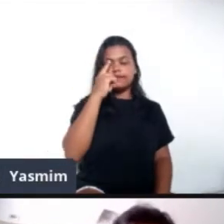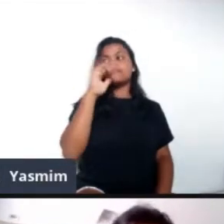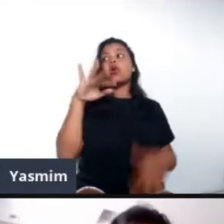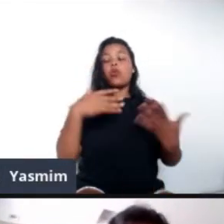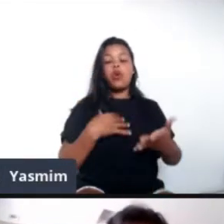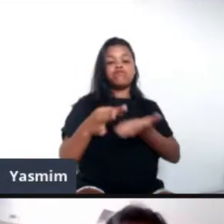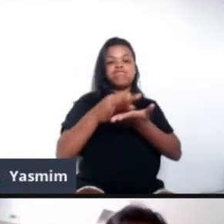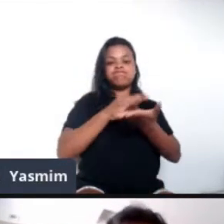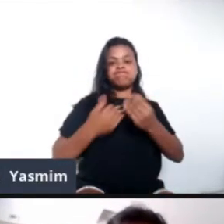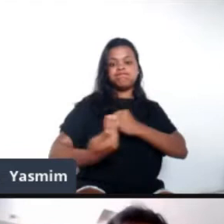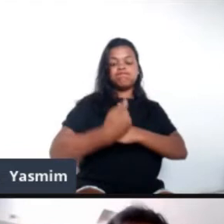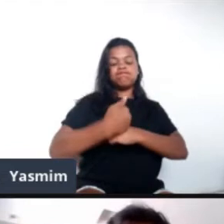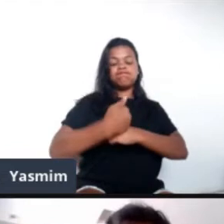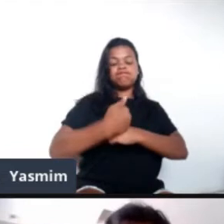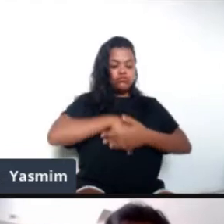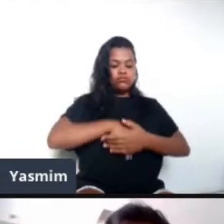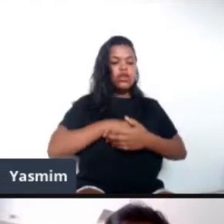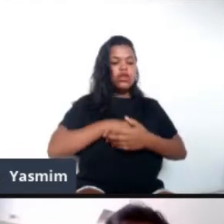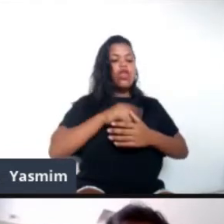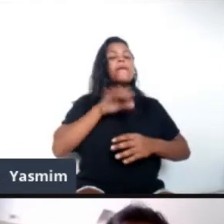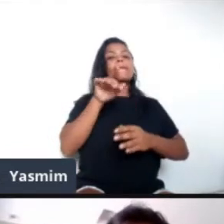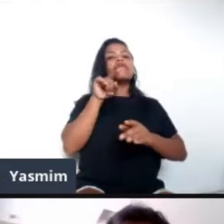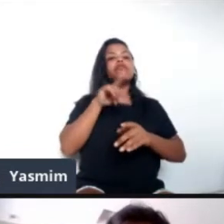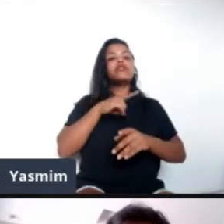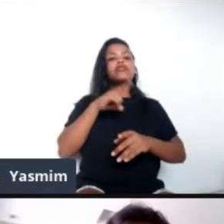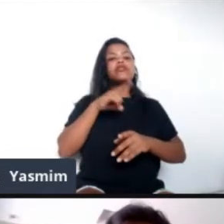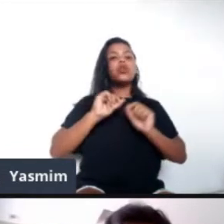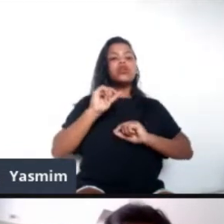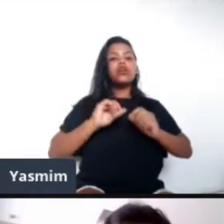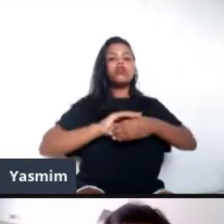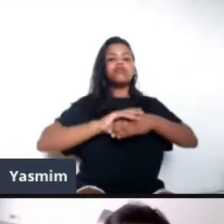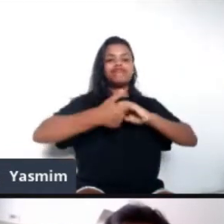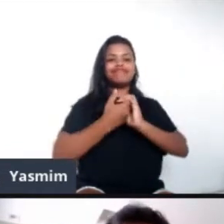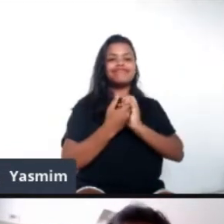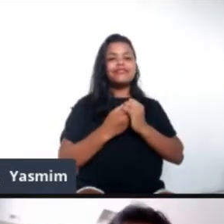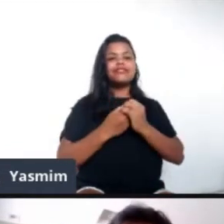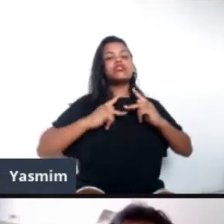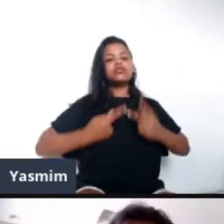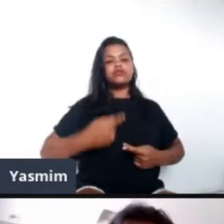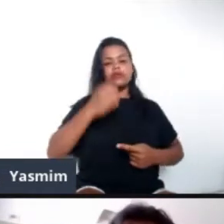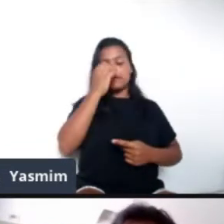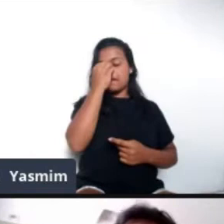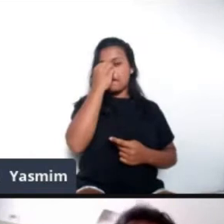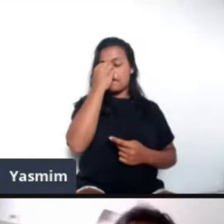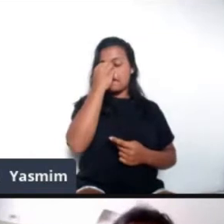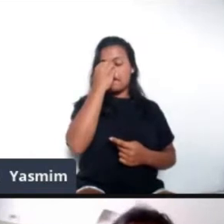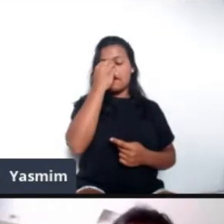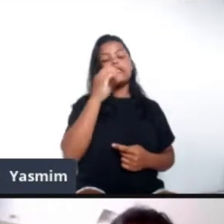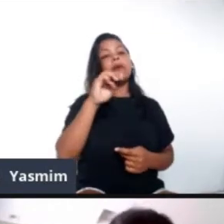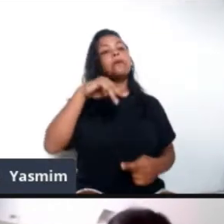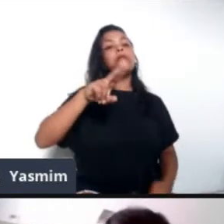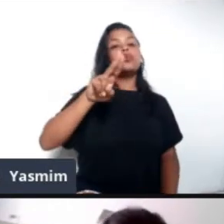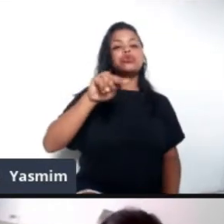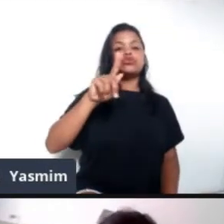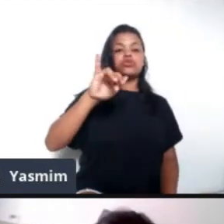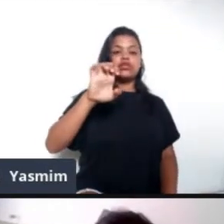produzir a IgM, que é o anticorpo inicial de fase aguda. Então, o IgM ele é voltado para o reconhecimento dessas